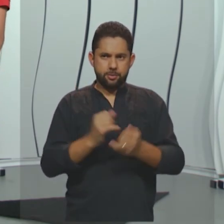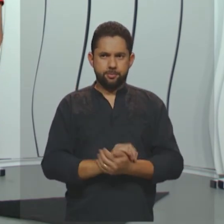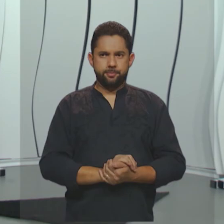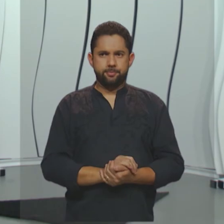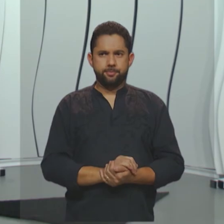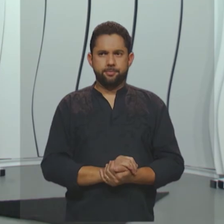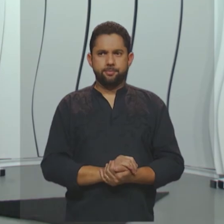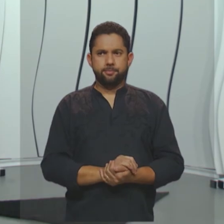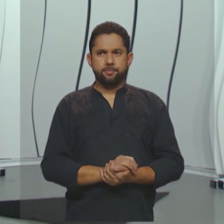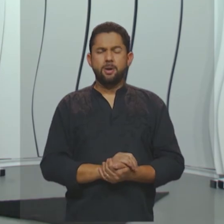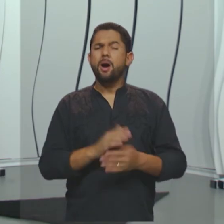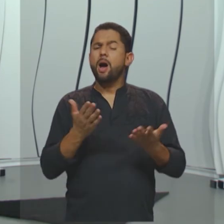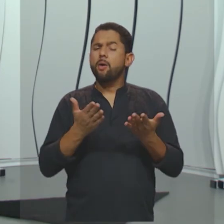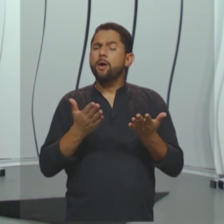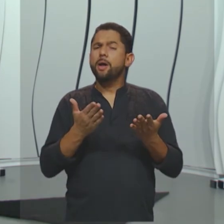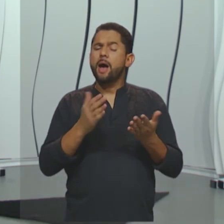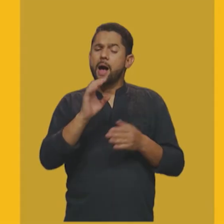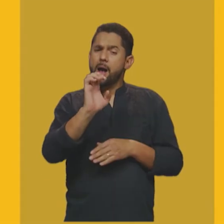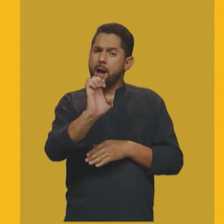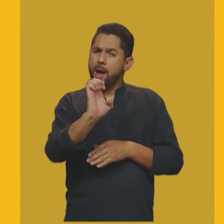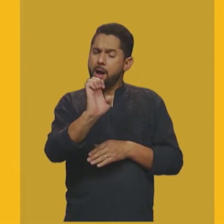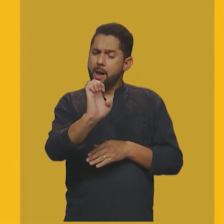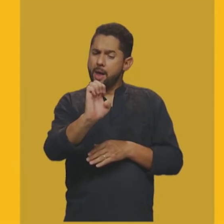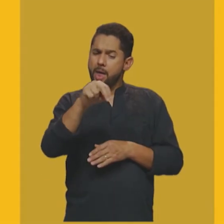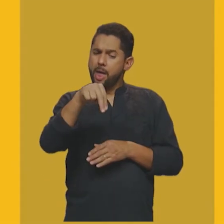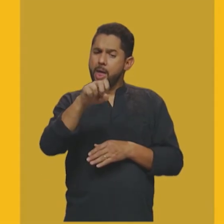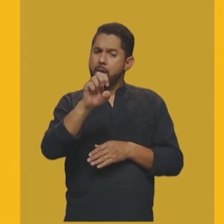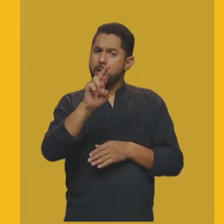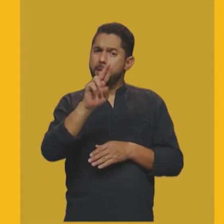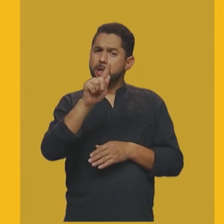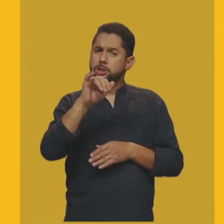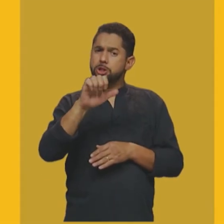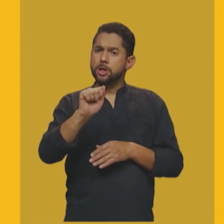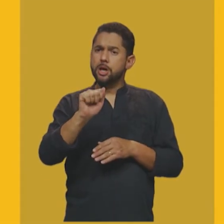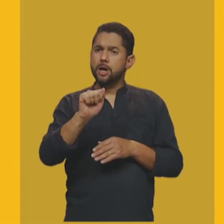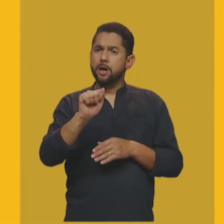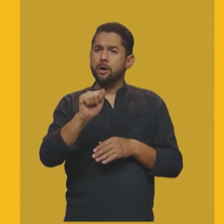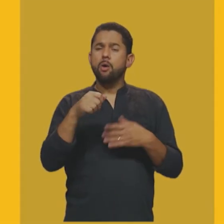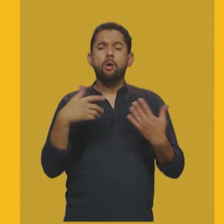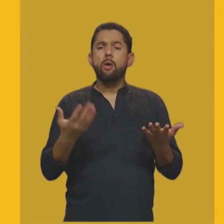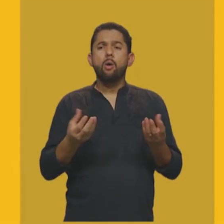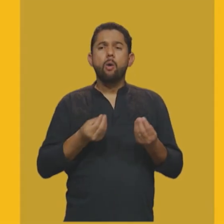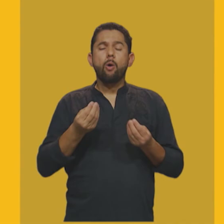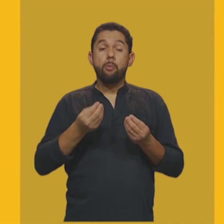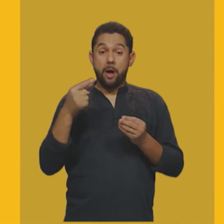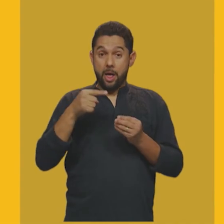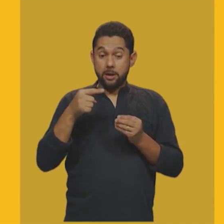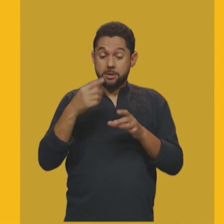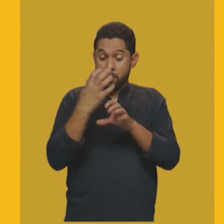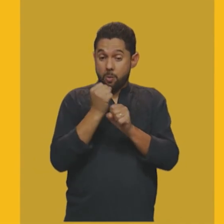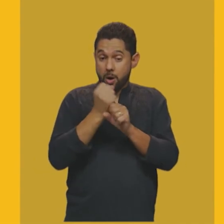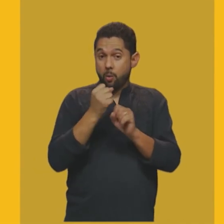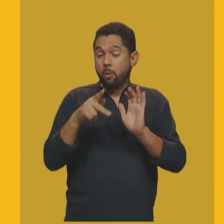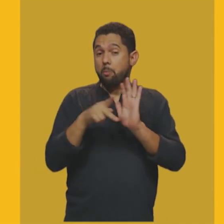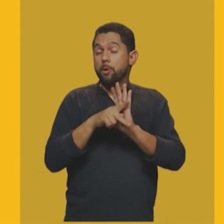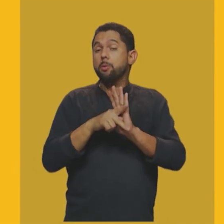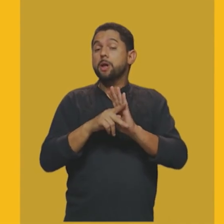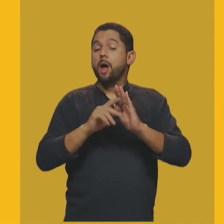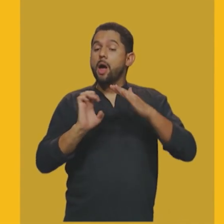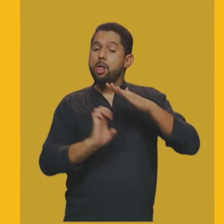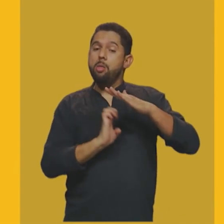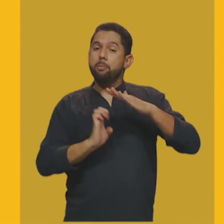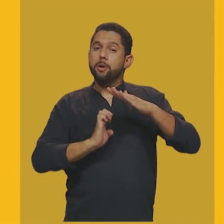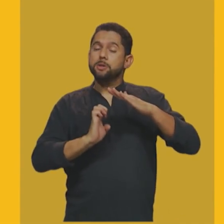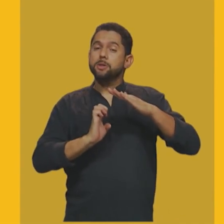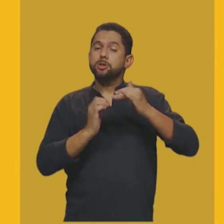Bom, e a energia elétrica, nesse caso aqui, seria a energia calculada pelas companhias de energia, tá ok? Energia, então,